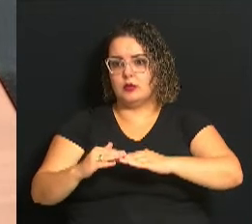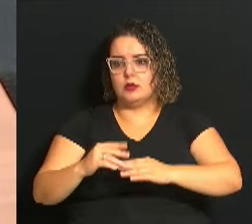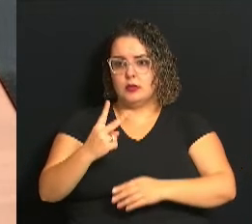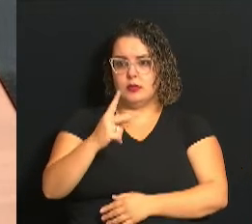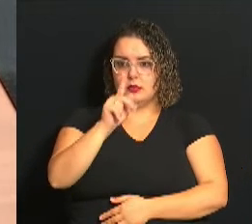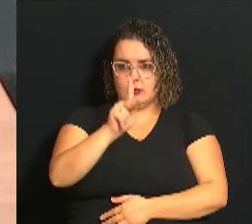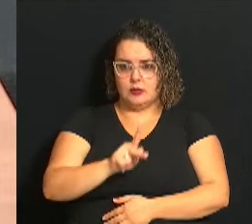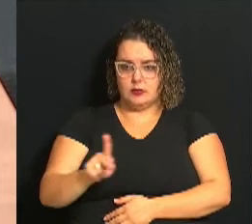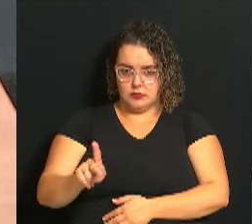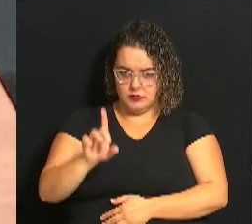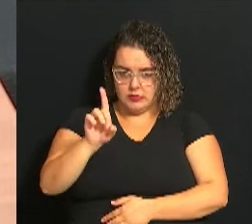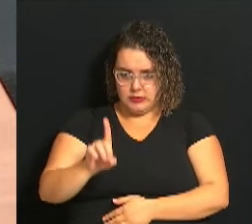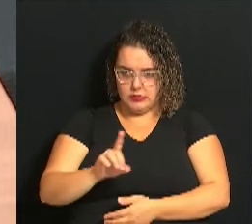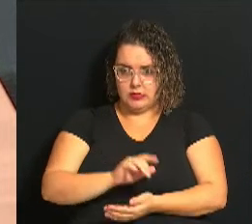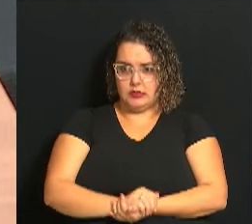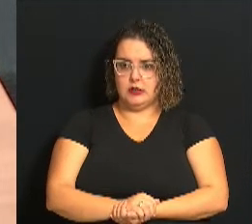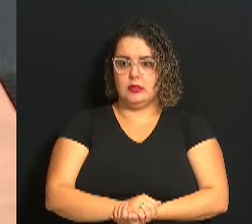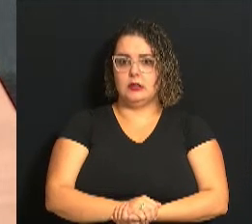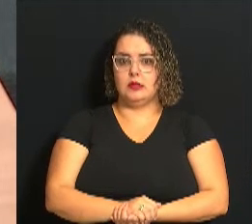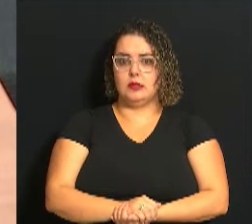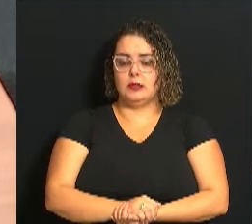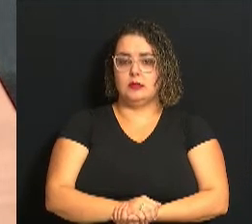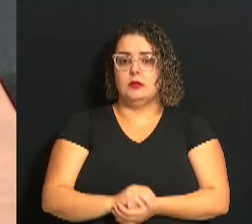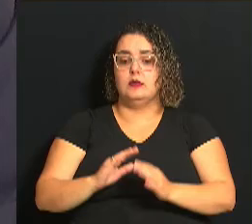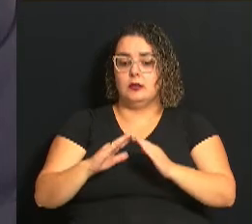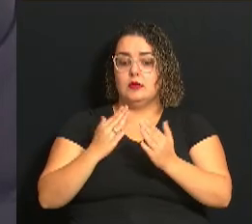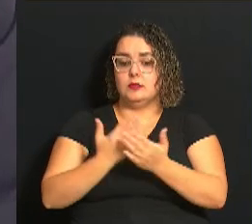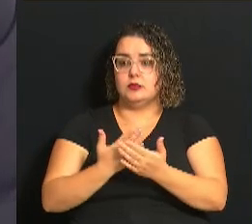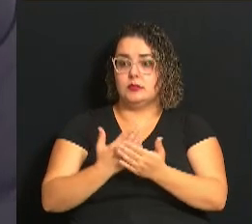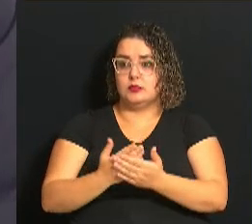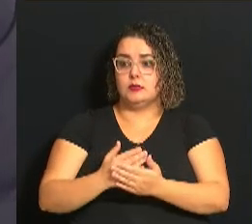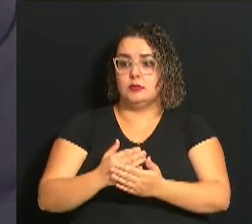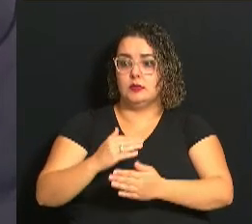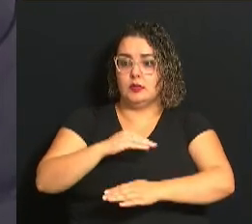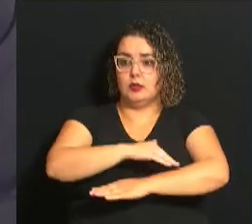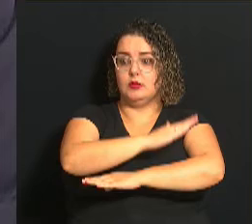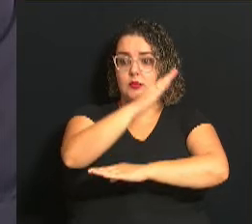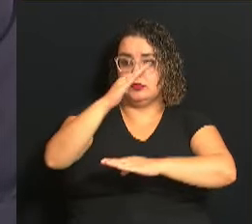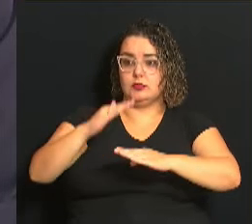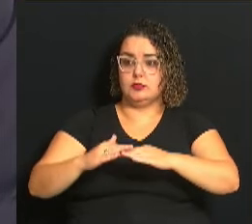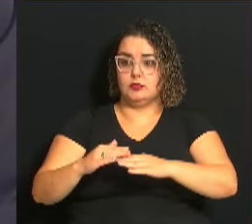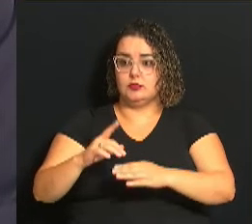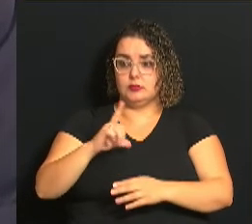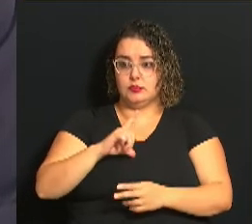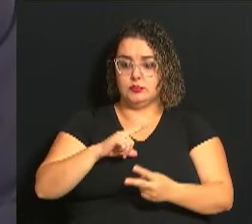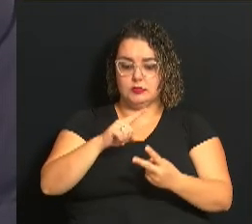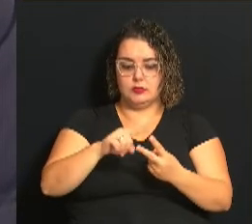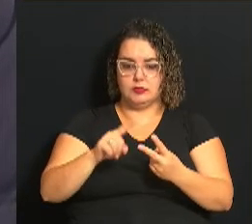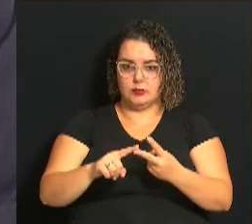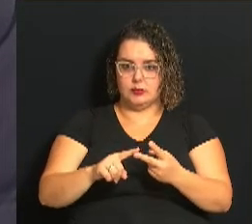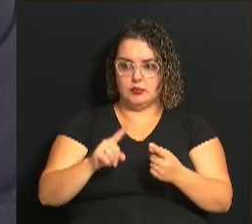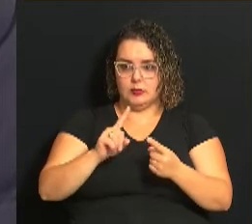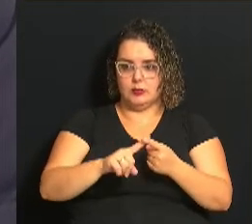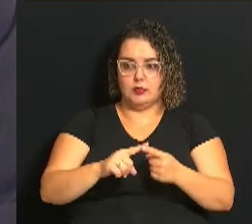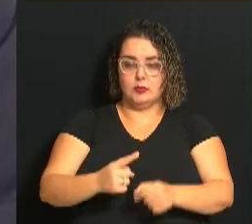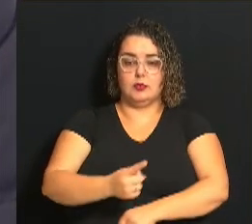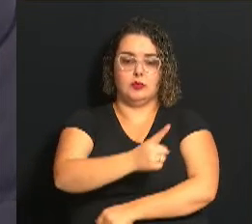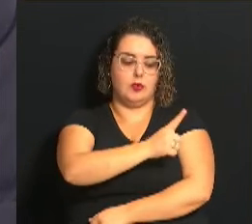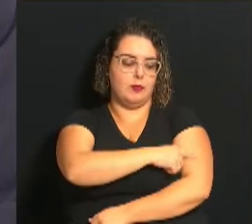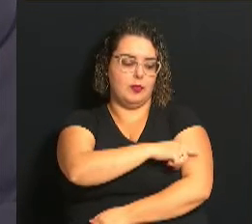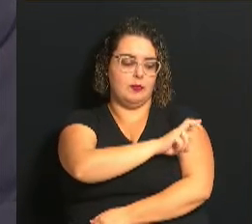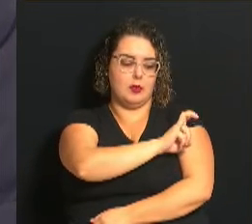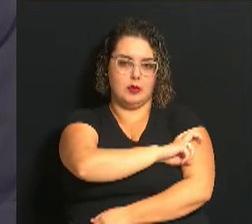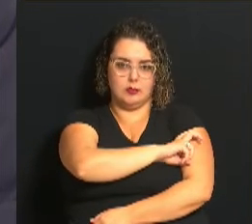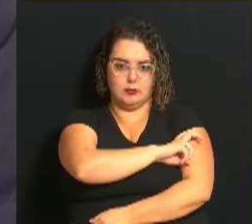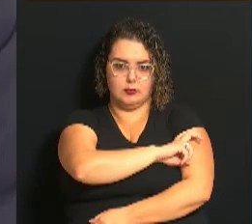vice-diretores? A escola de tempo integral, nós temos aí 2 tipos de escola. Nós temos as escolas de 1º ao 5º ano, E